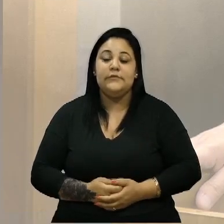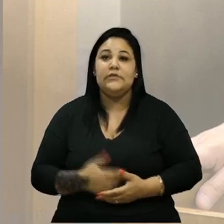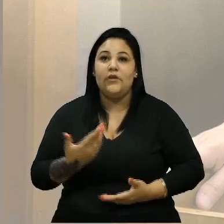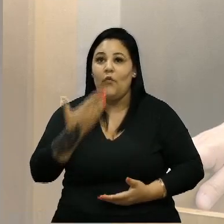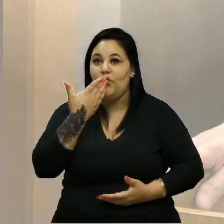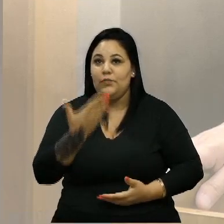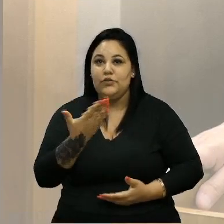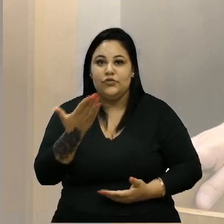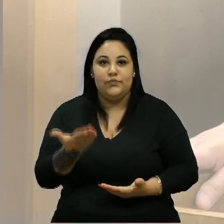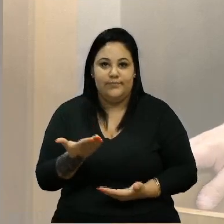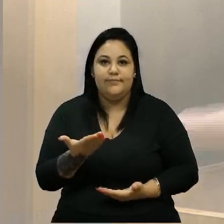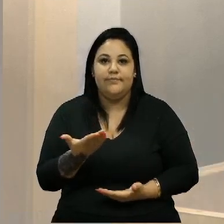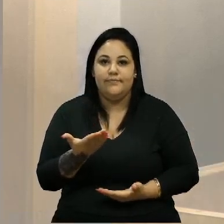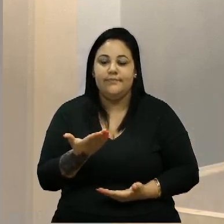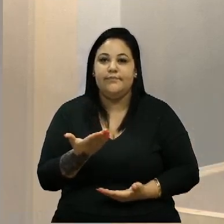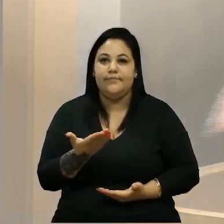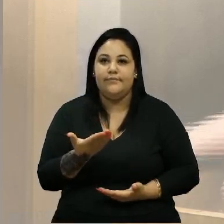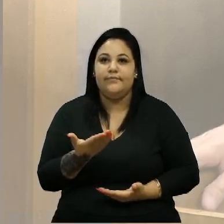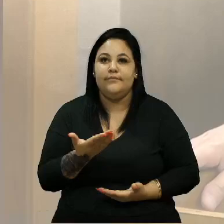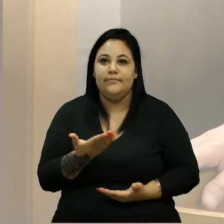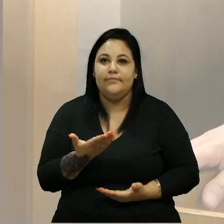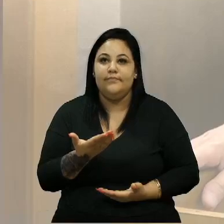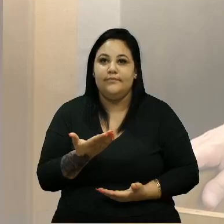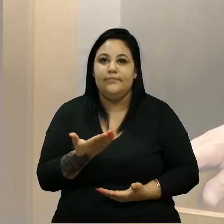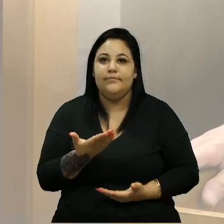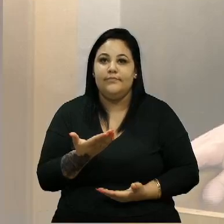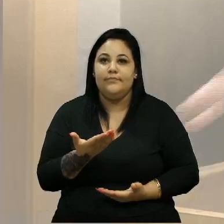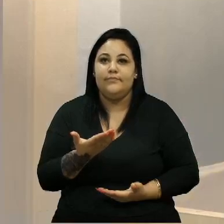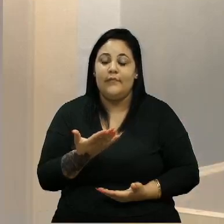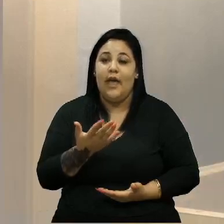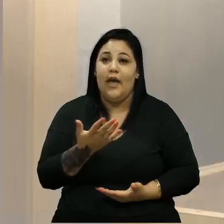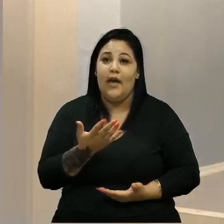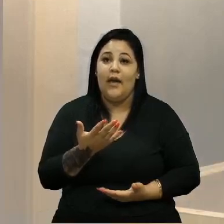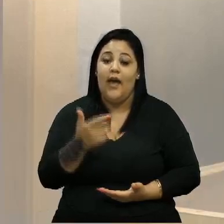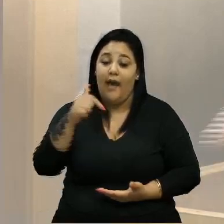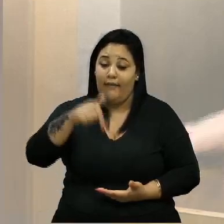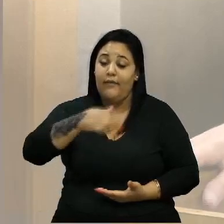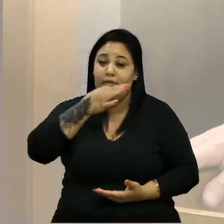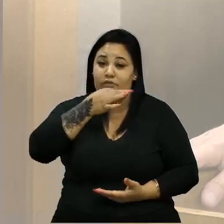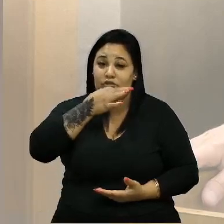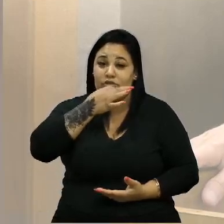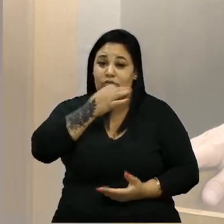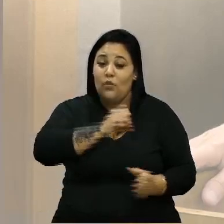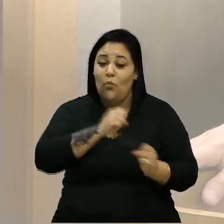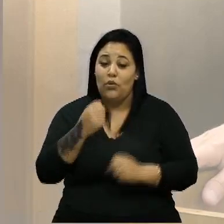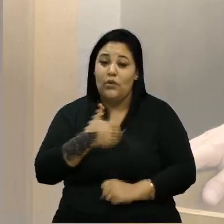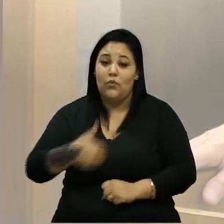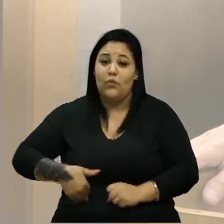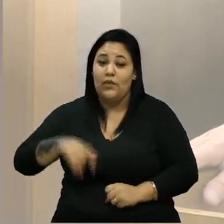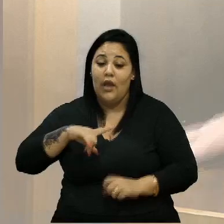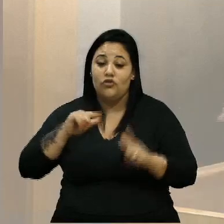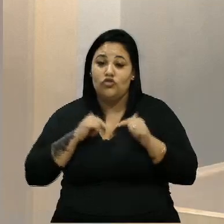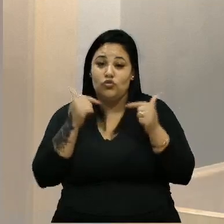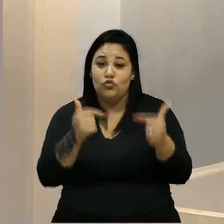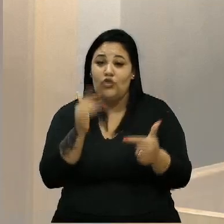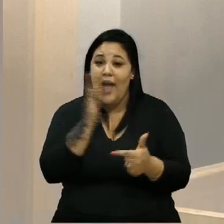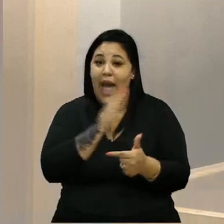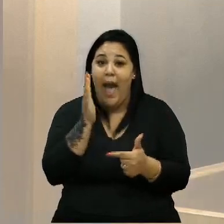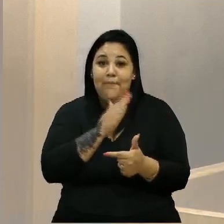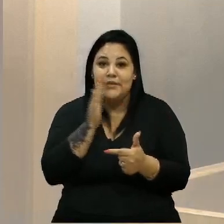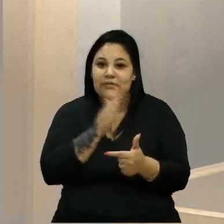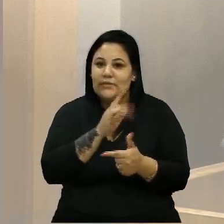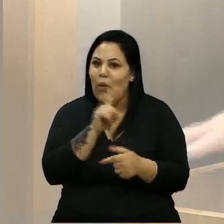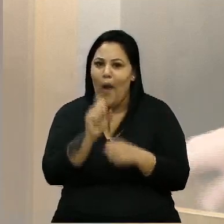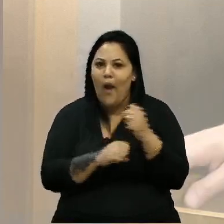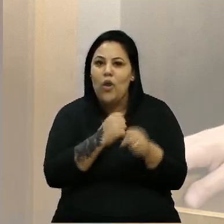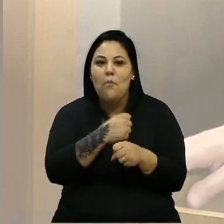que a Prefeitura de Caxias tome ações concretas, rápidas e imediatas. Não é para o ano que vem, tem que